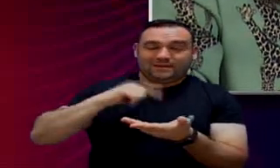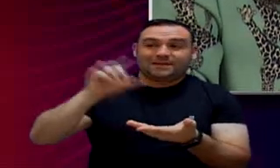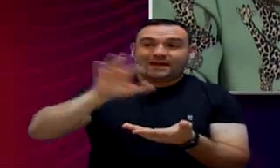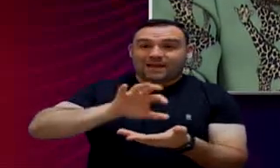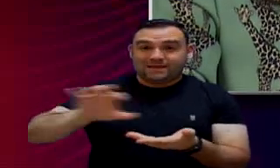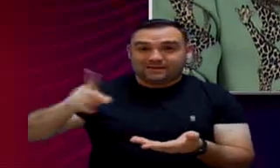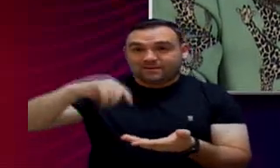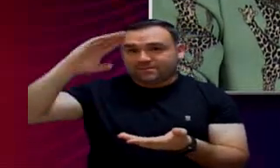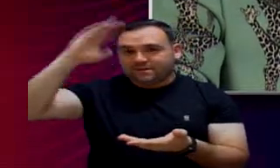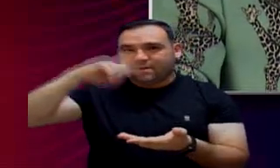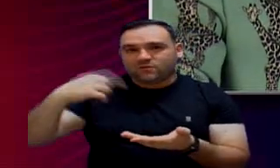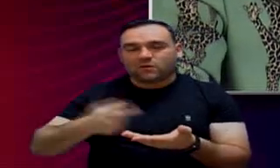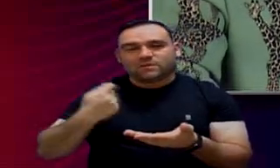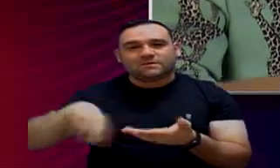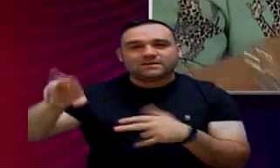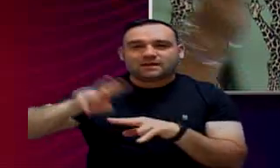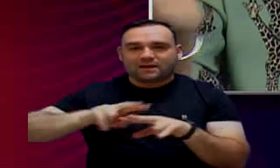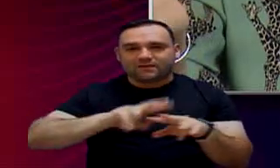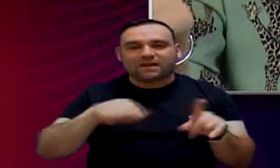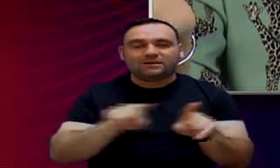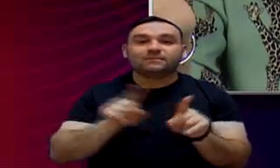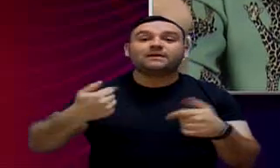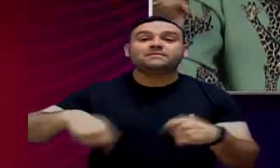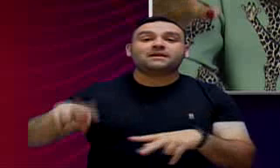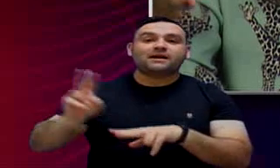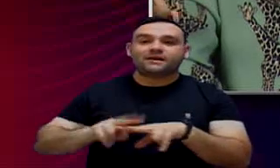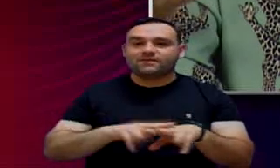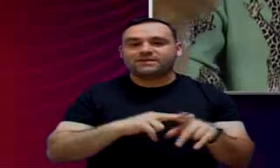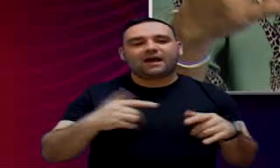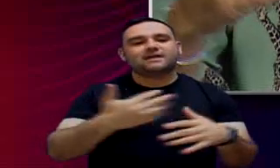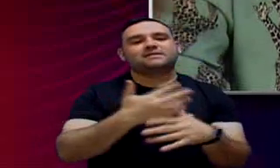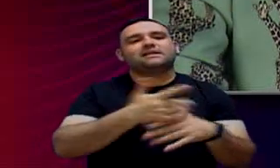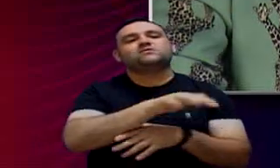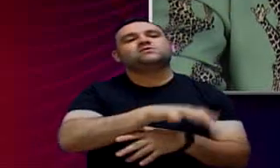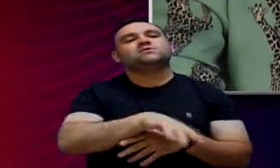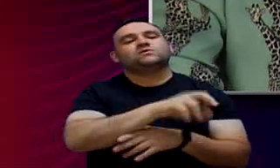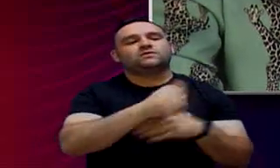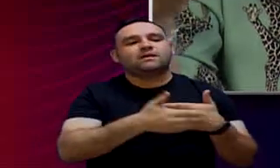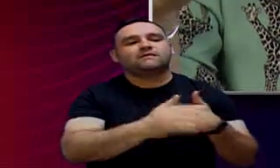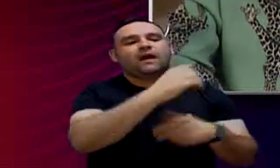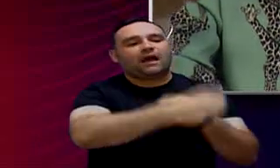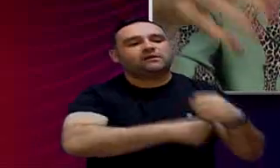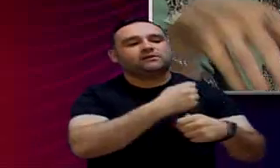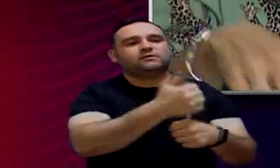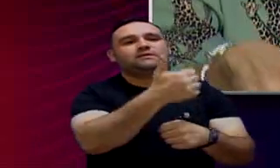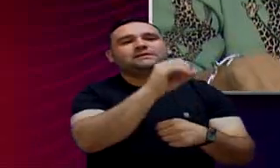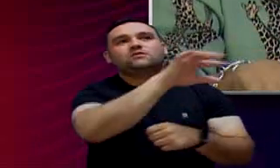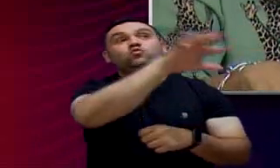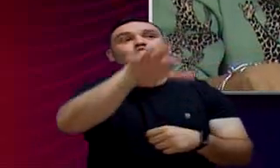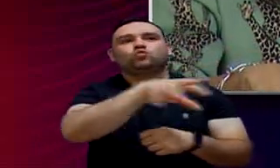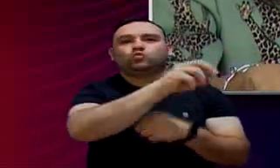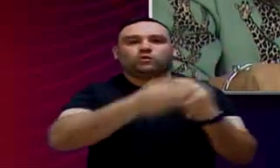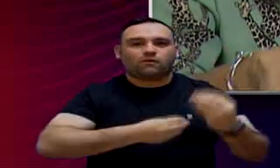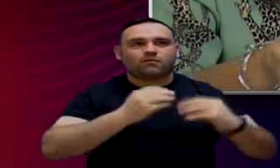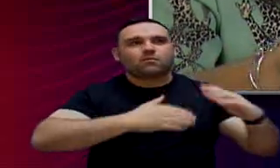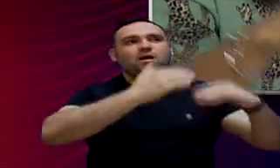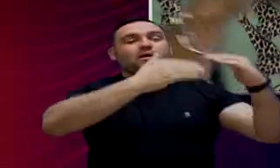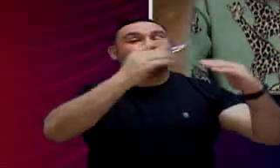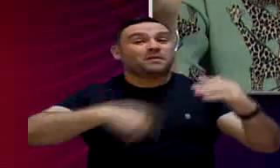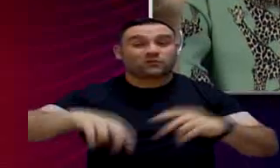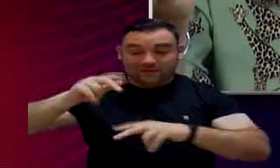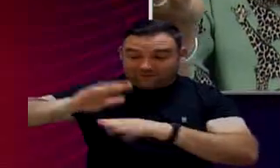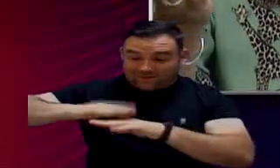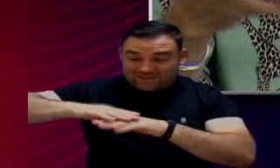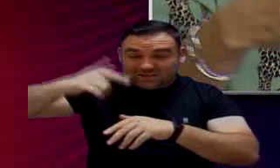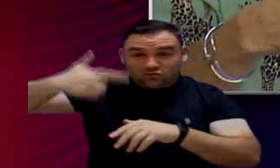e São esses os principais que a gente tem que revisar e a gente tem que revisar o município daqui para 10 anos como um todo mas não é que nós vamos